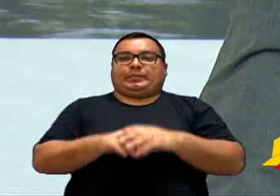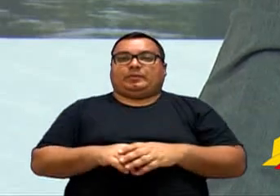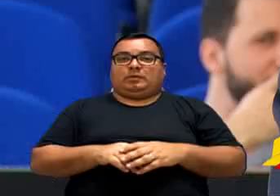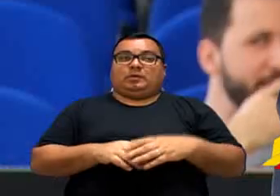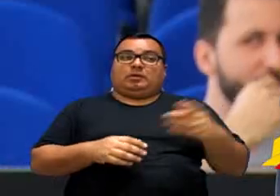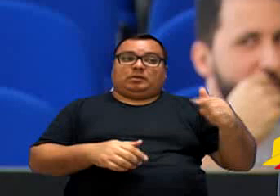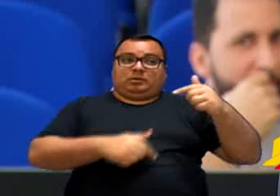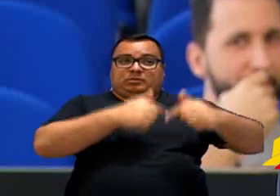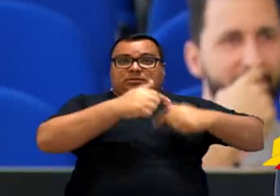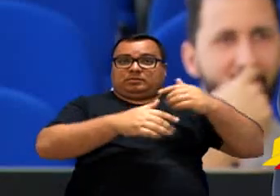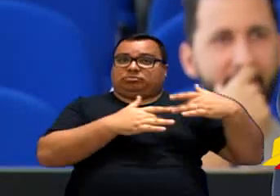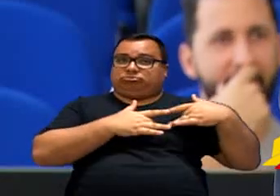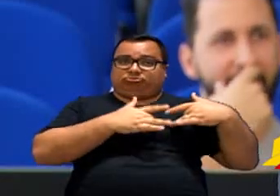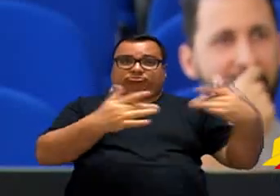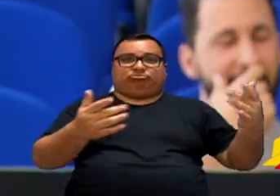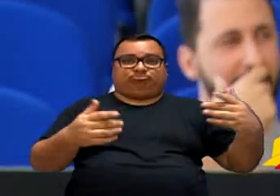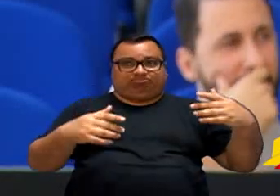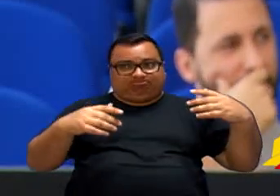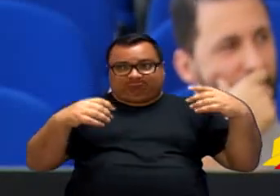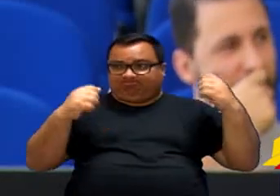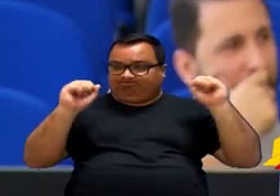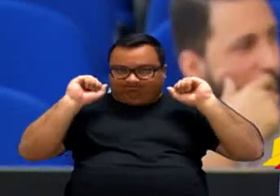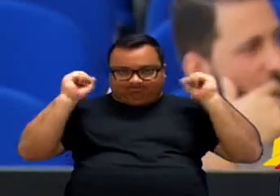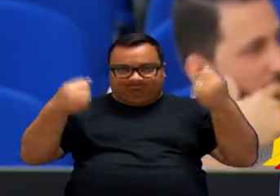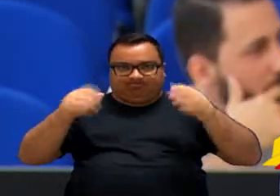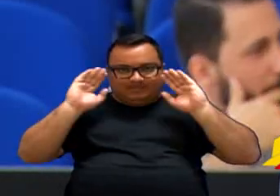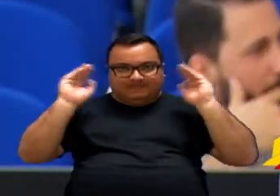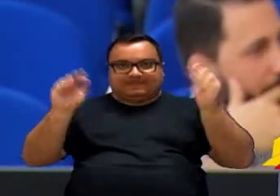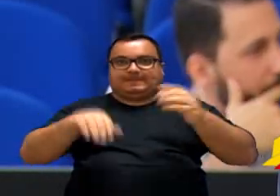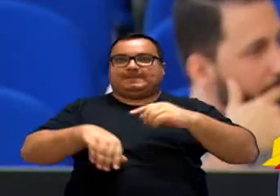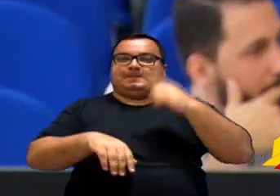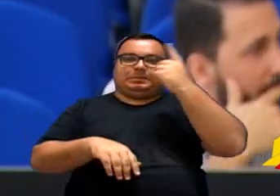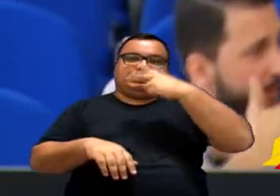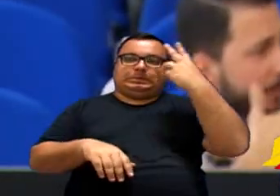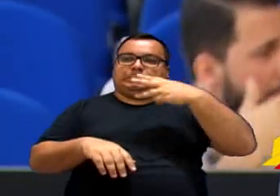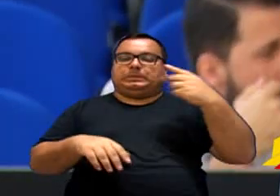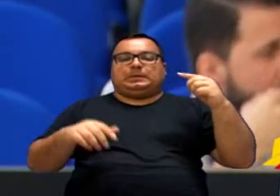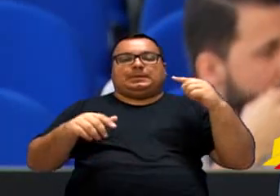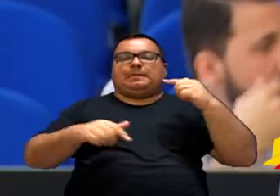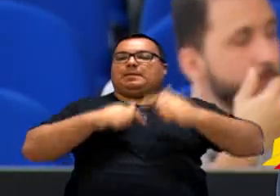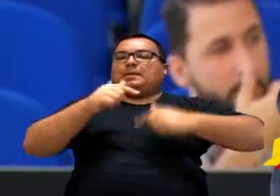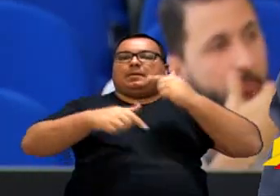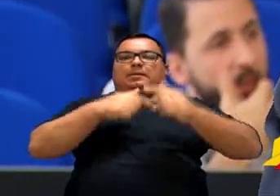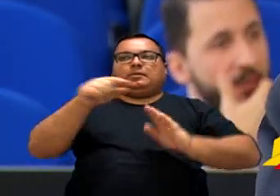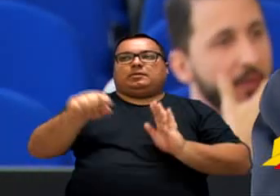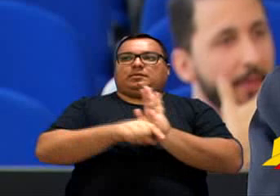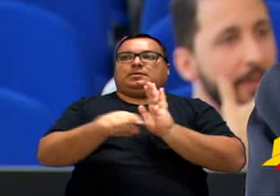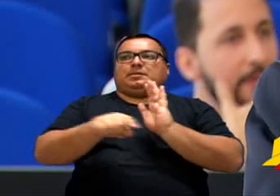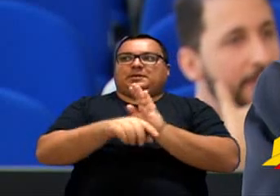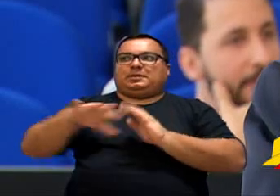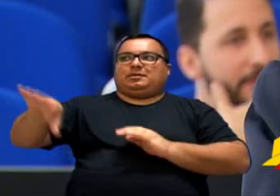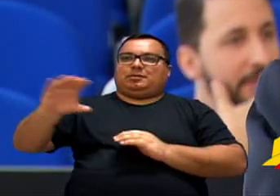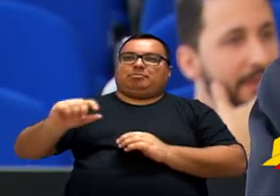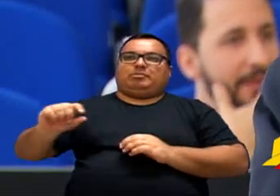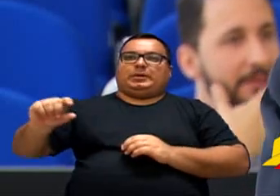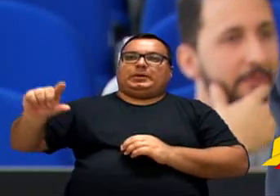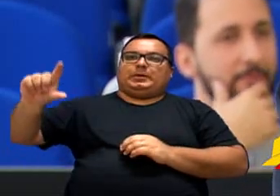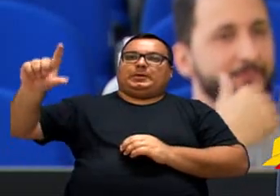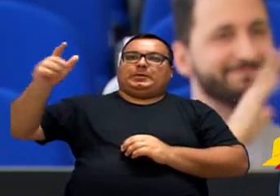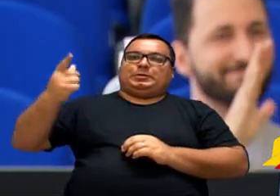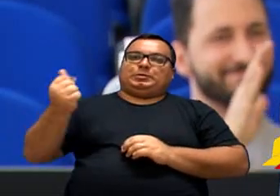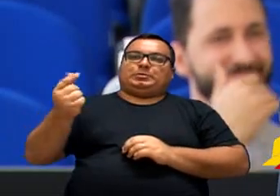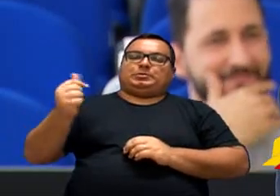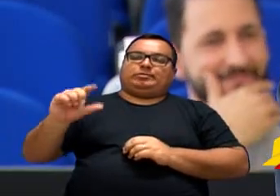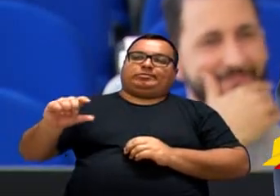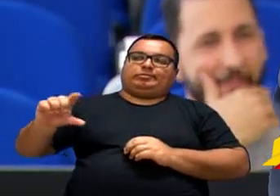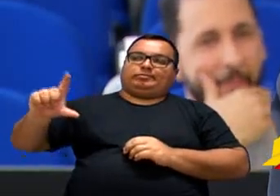dedicando a sua força vital, a sua vida diária para enriquecer muitas pessoas. Sim. Não é